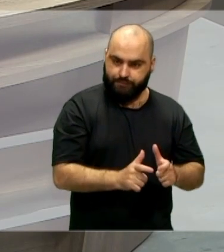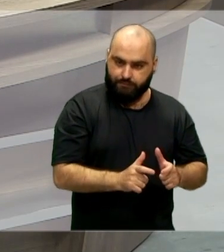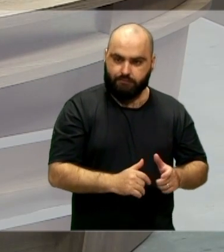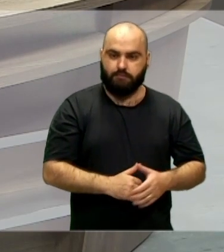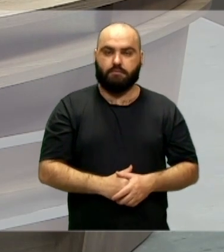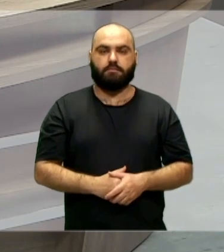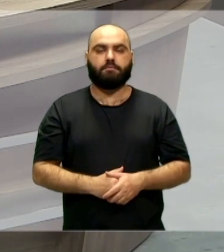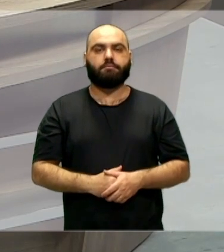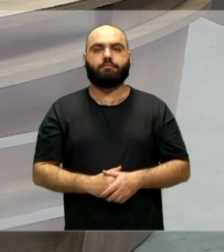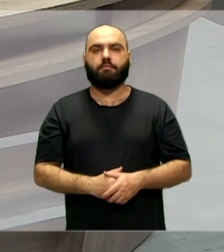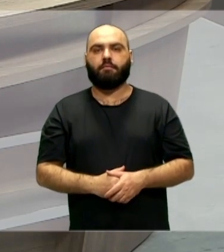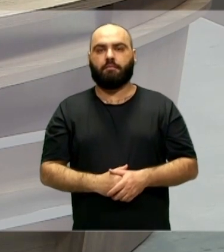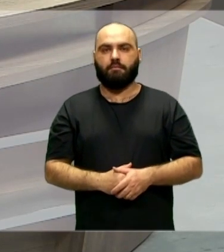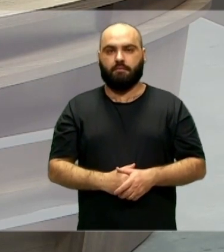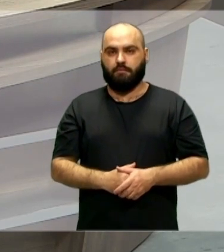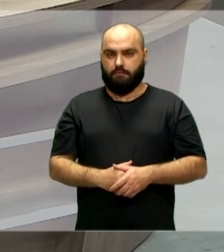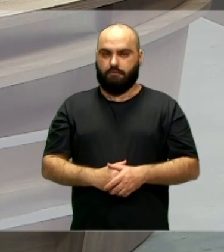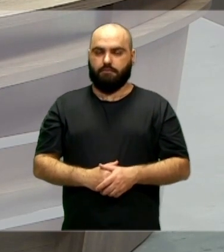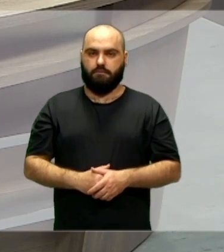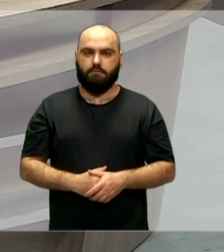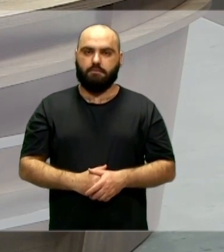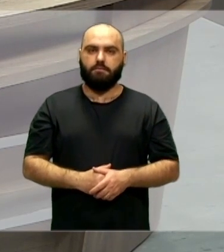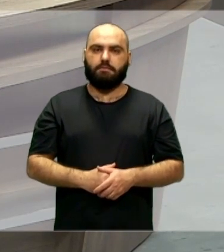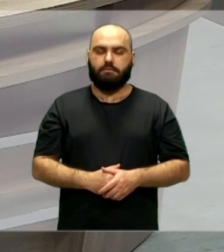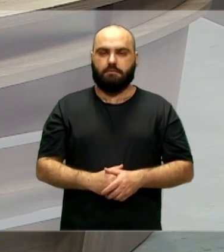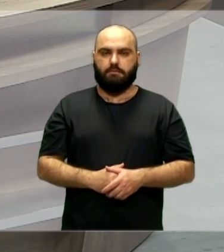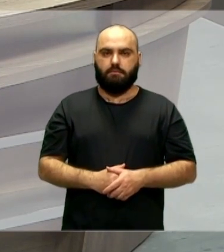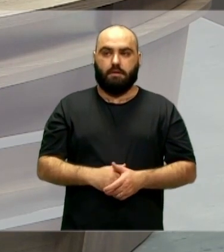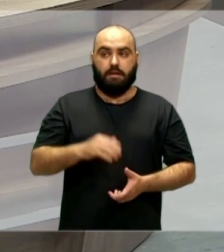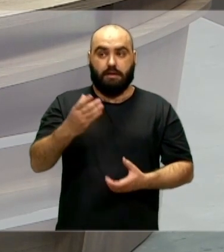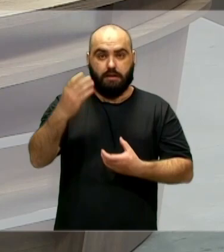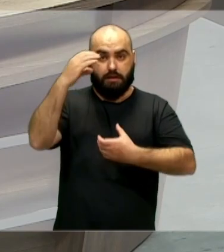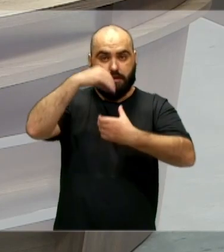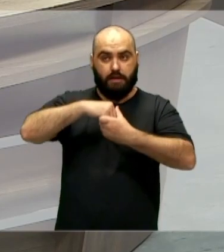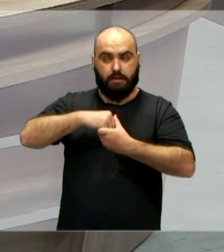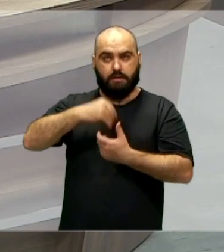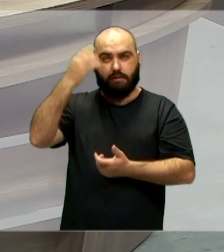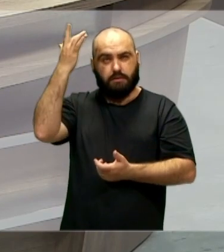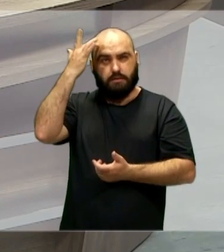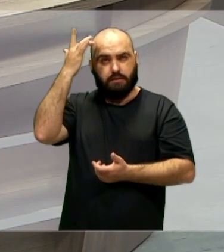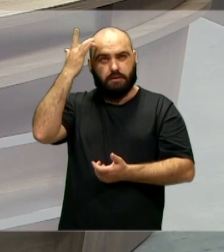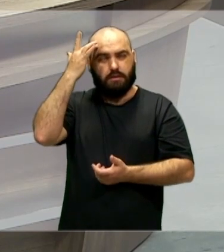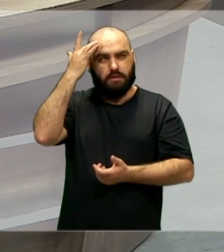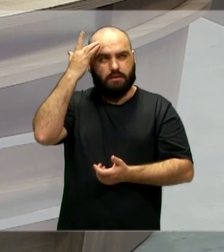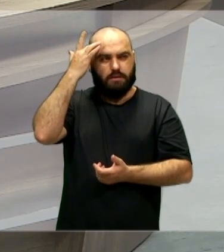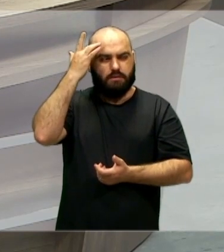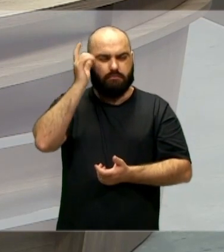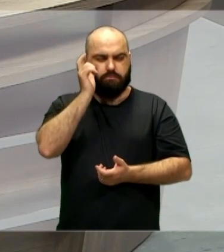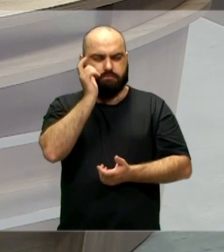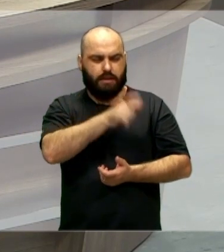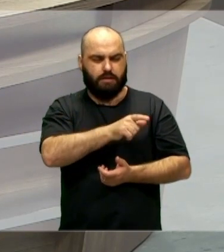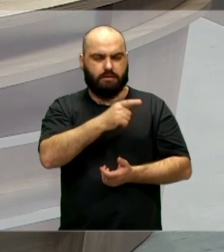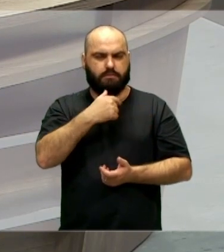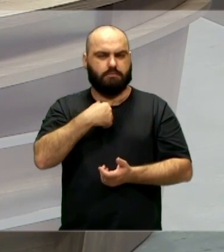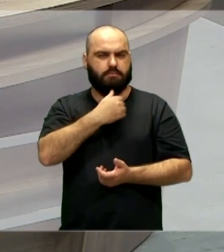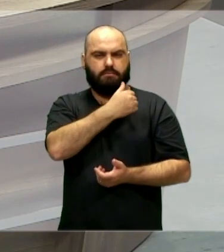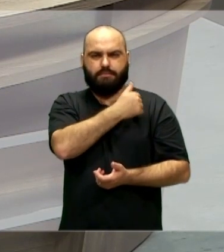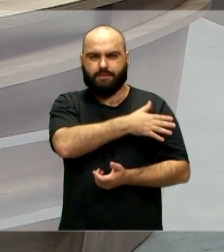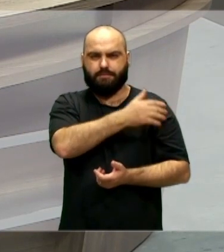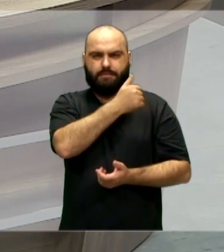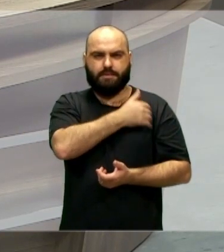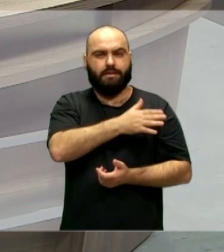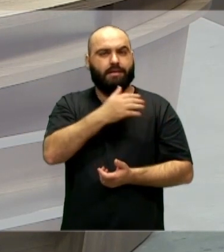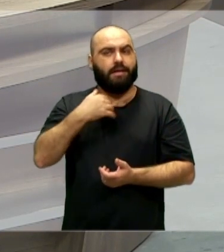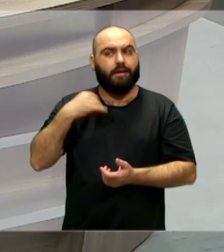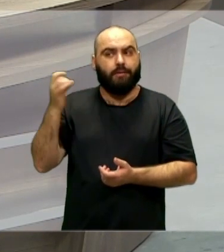gera como se fosse uma reflexão dentro da cabeça, e isso começa a se tornar um preconceito. Eu tenho medo de colocar a mão nas pessoas, eu